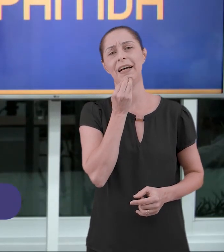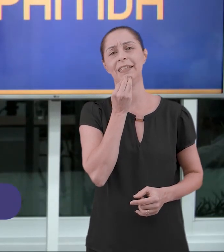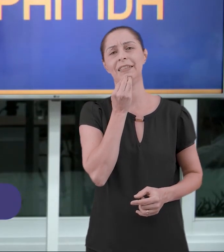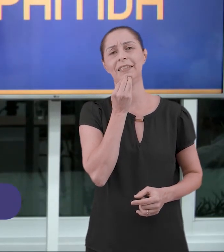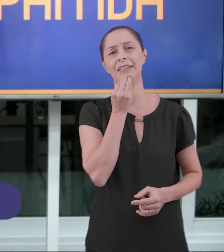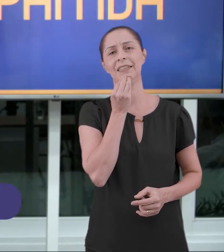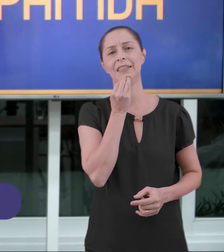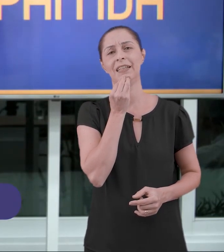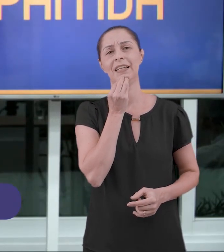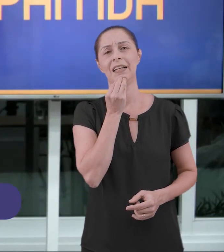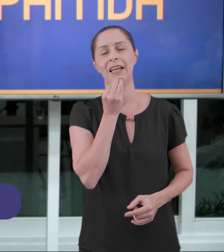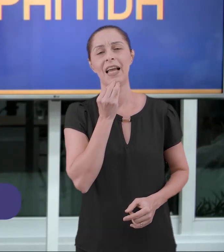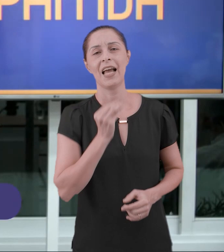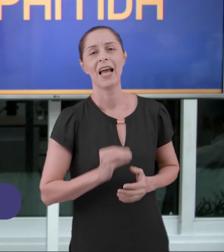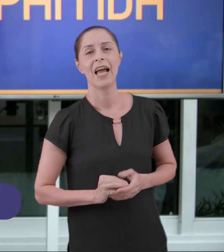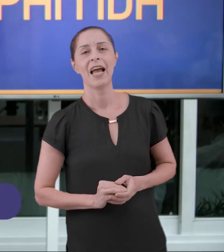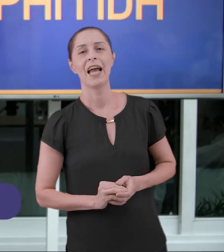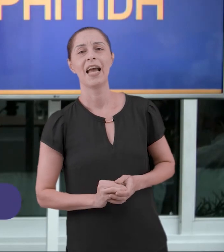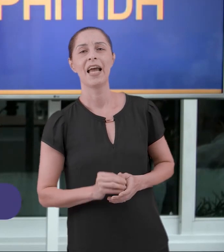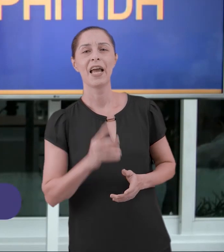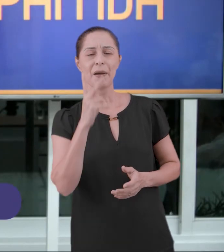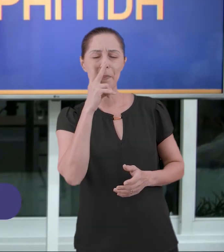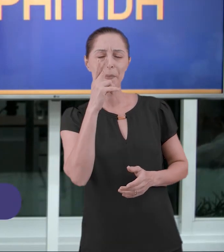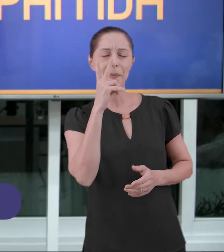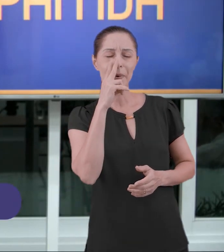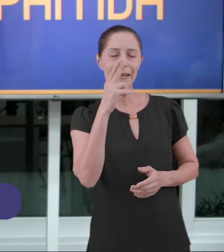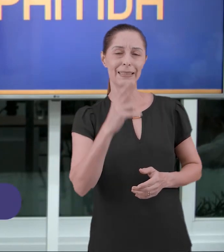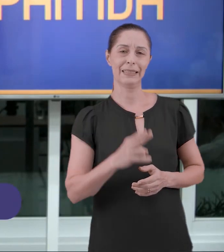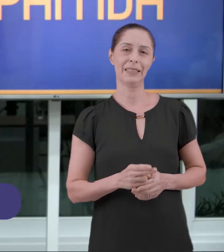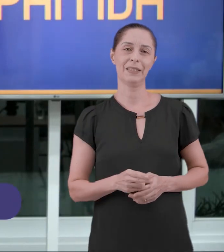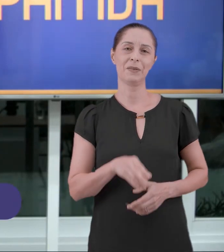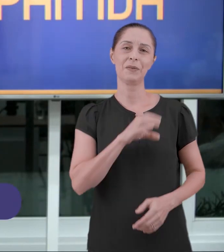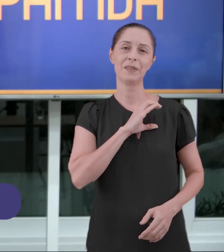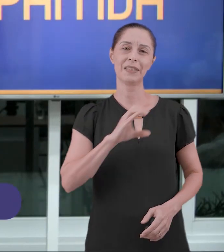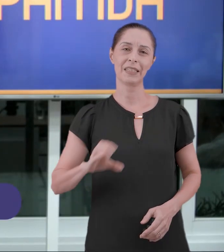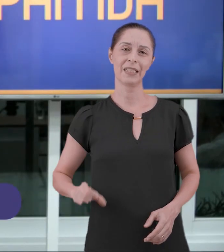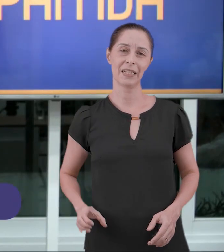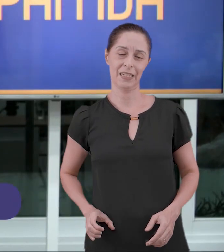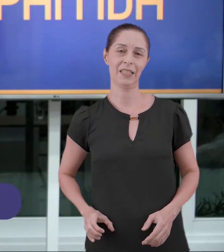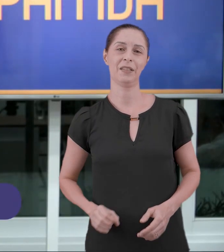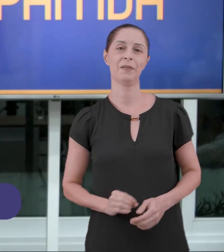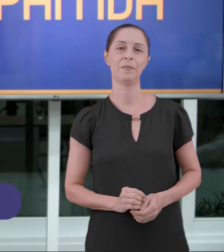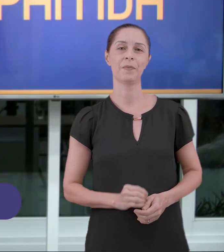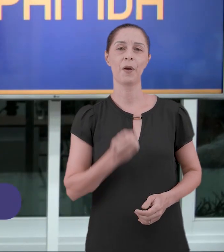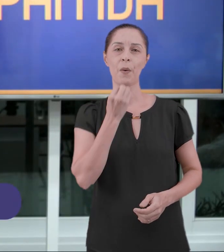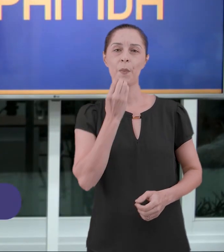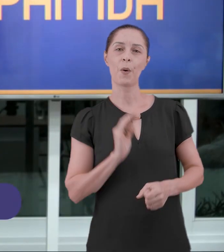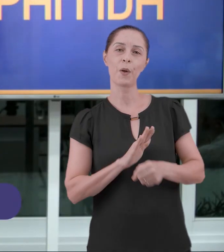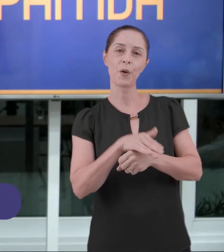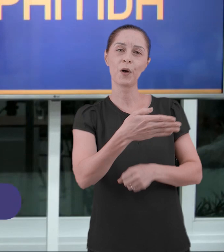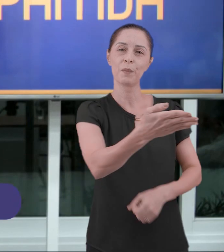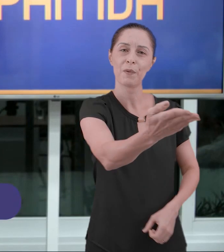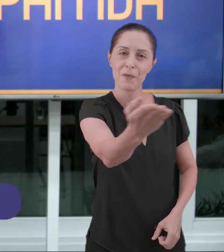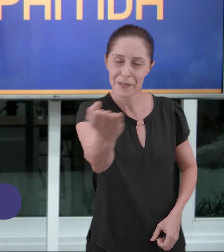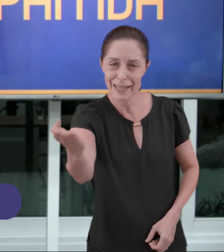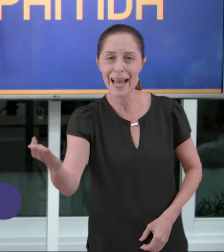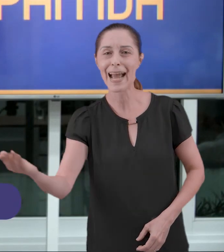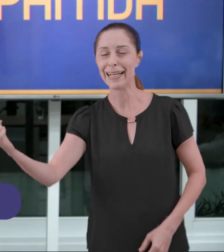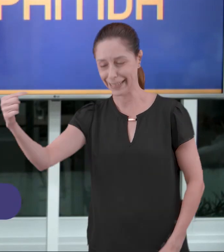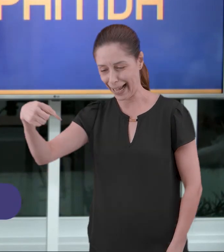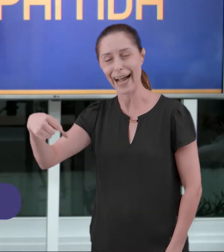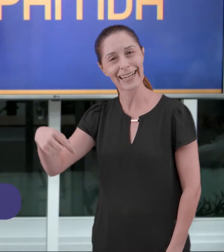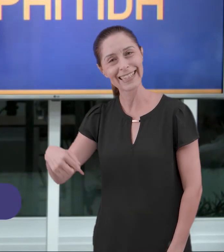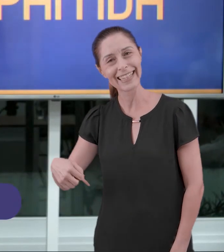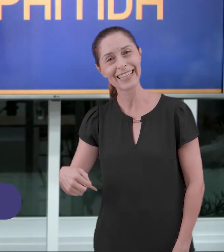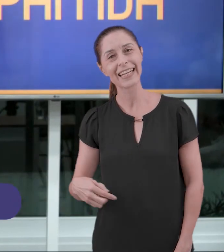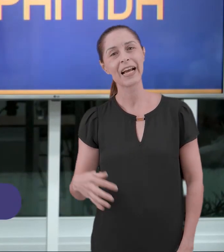trabalhar e sermos mais parecidos com Cristo, né? O Rosário, eu quero dar boa noite para você que está também nos acompanhando aqui,